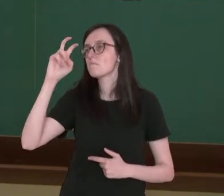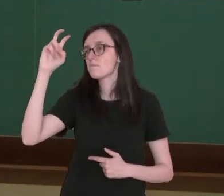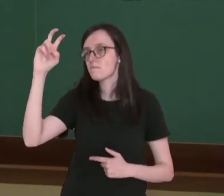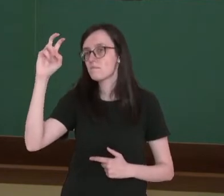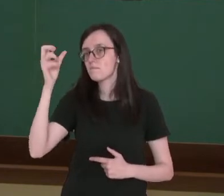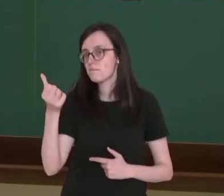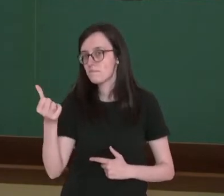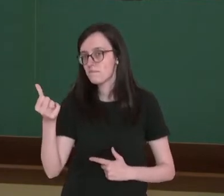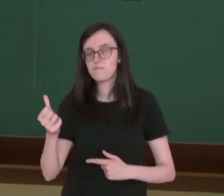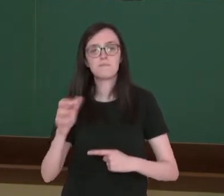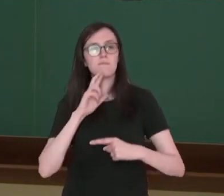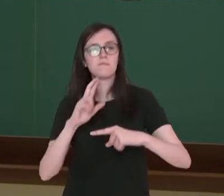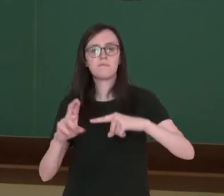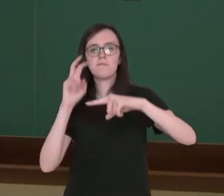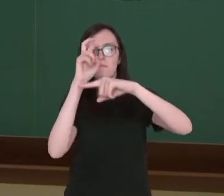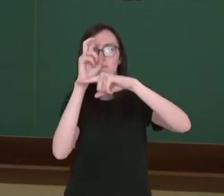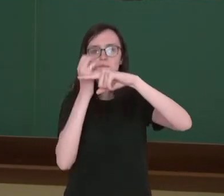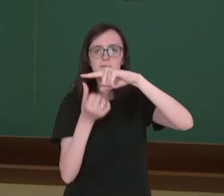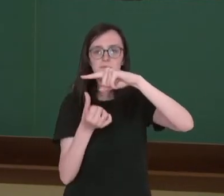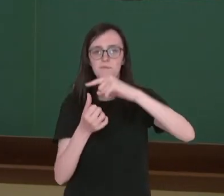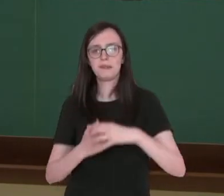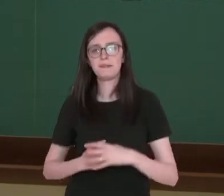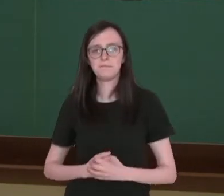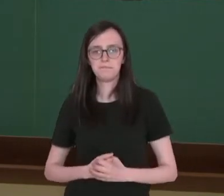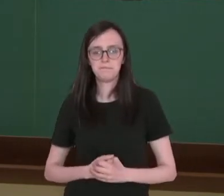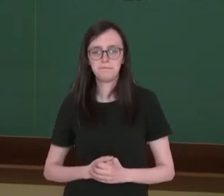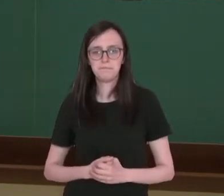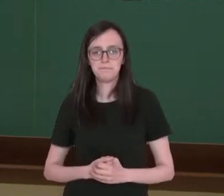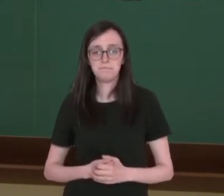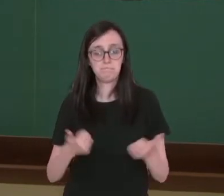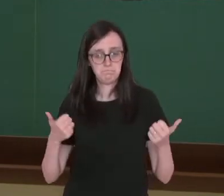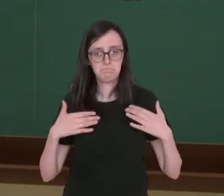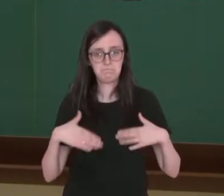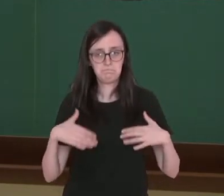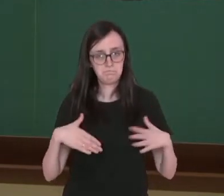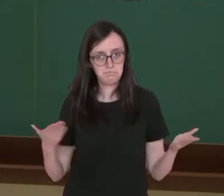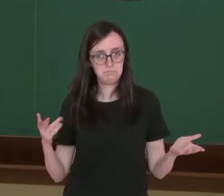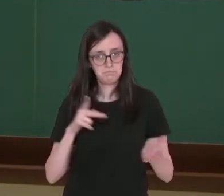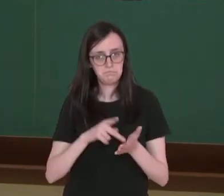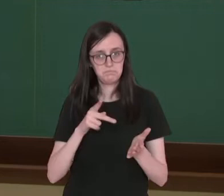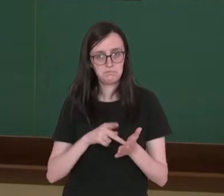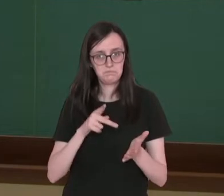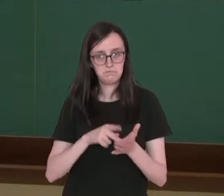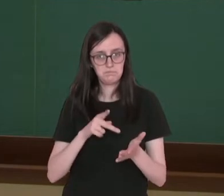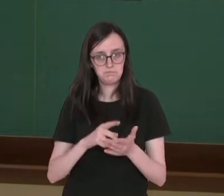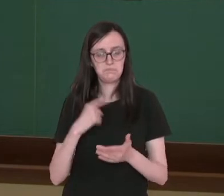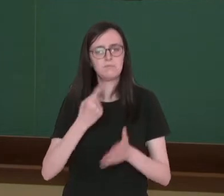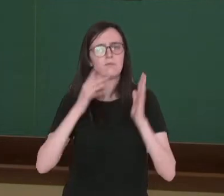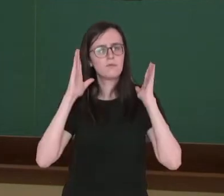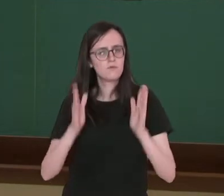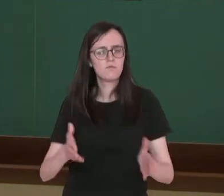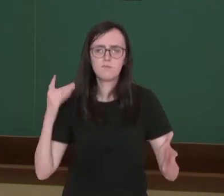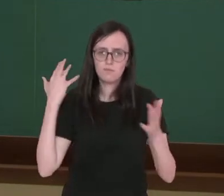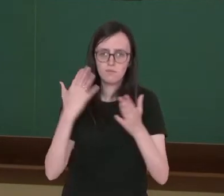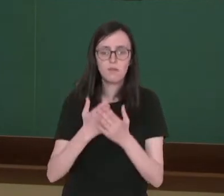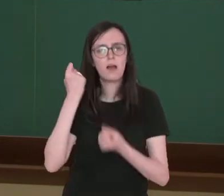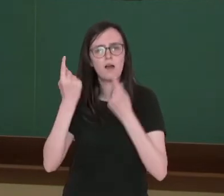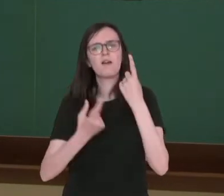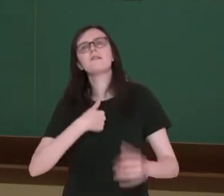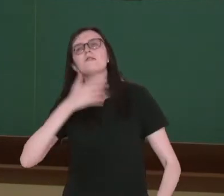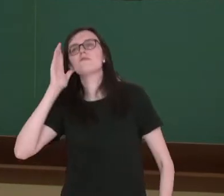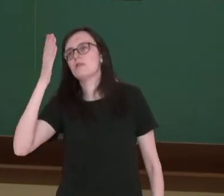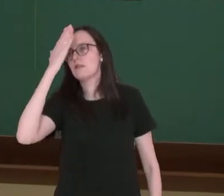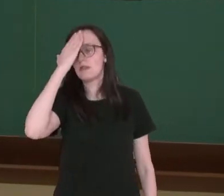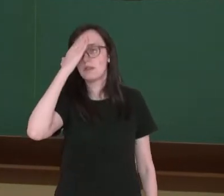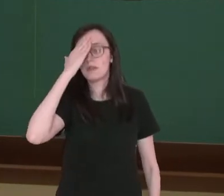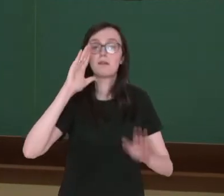36, 6. Portanto, a resposta, 5/6. Tranquilo, não é verdade? As operações que a gente já conhecia. Para alguns, eu já sei